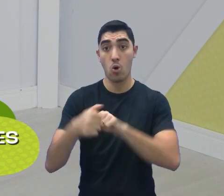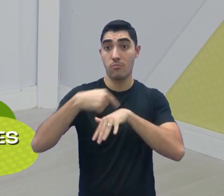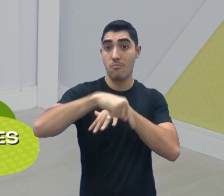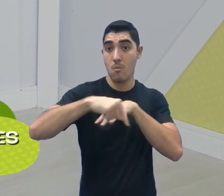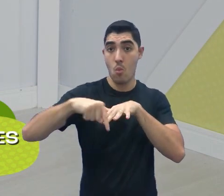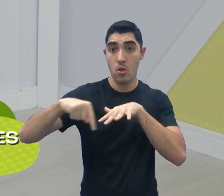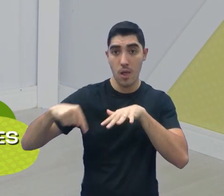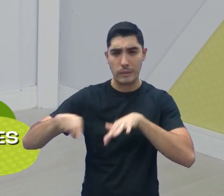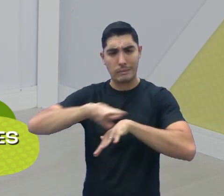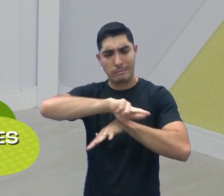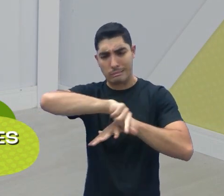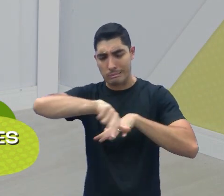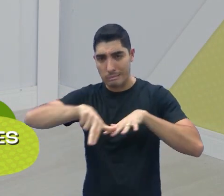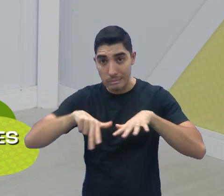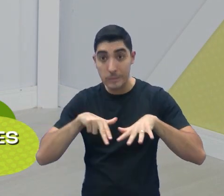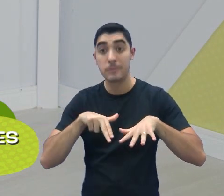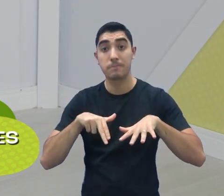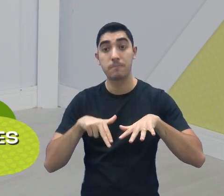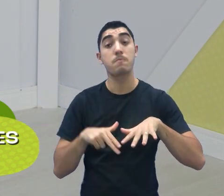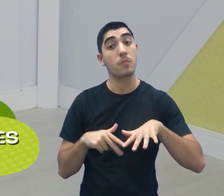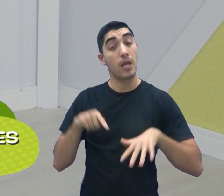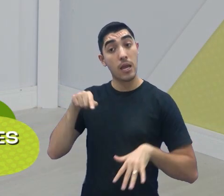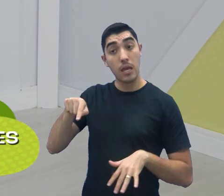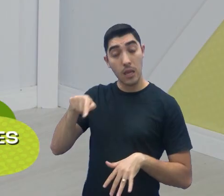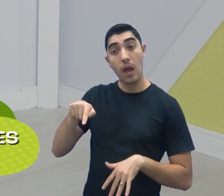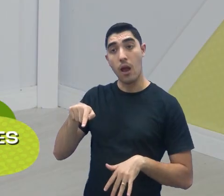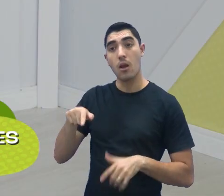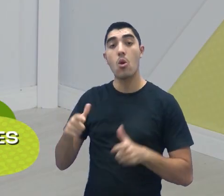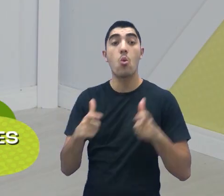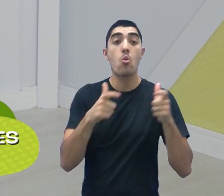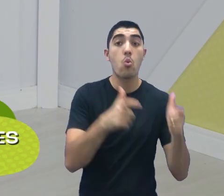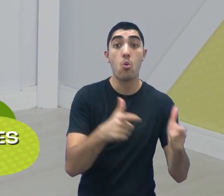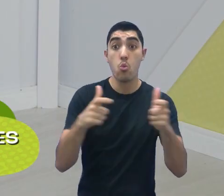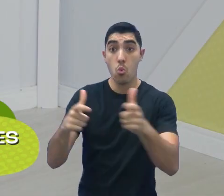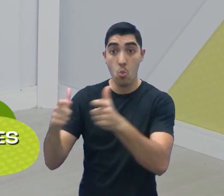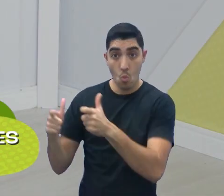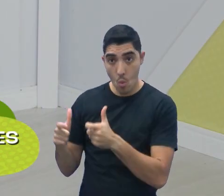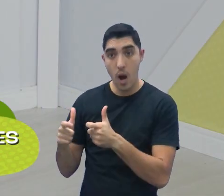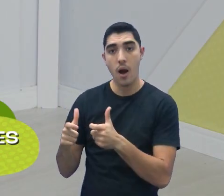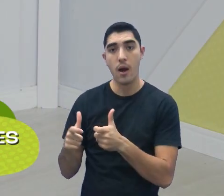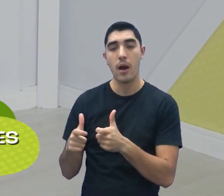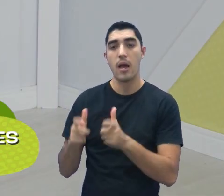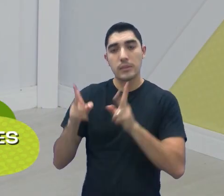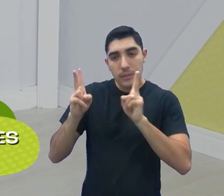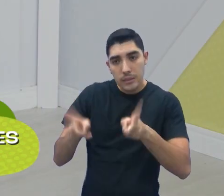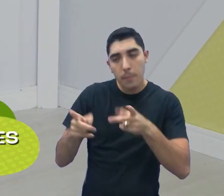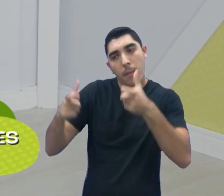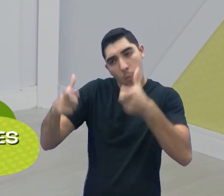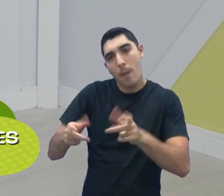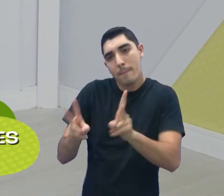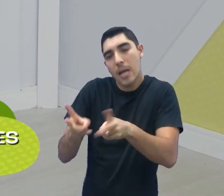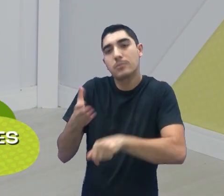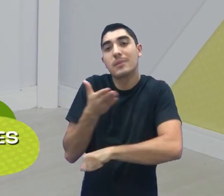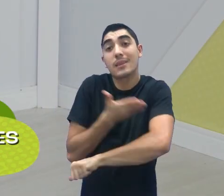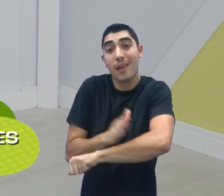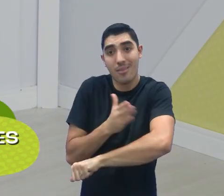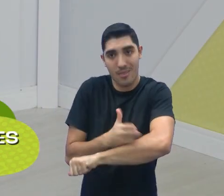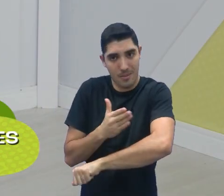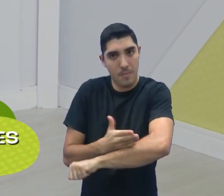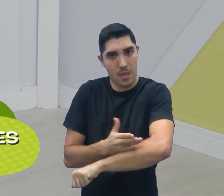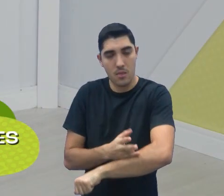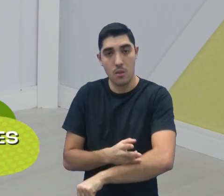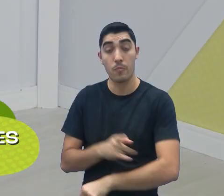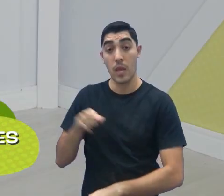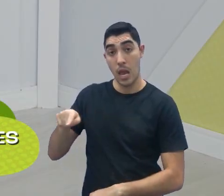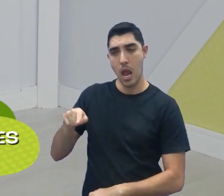e amistosas. E elas vão acontecer em os locais geralmente de treinamento das equipes. As primeiras avaliações